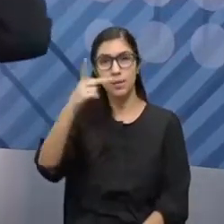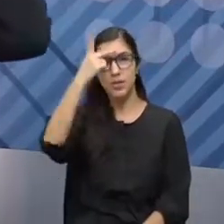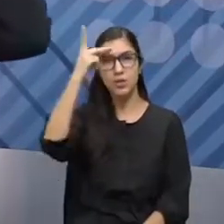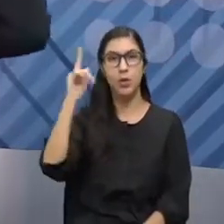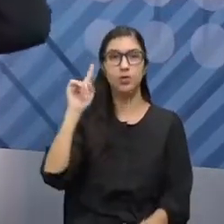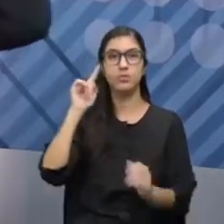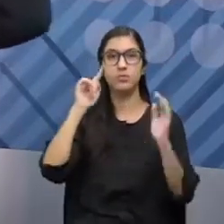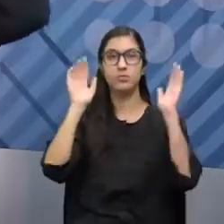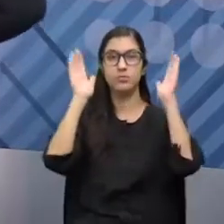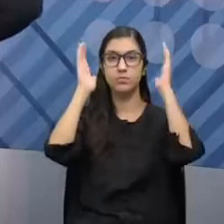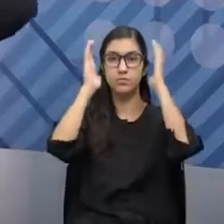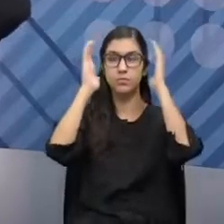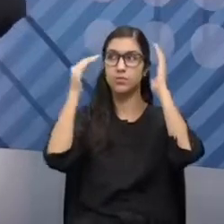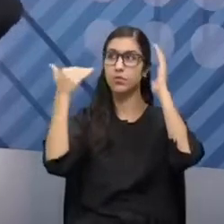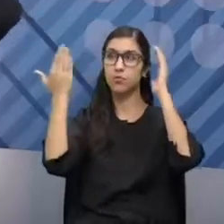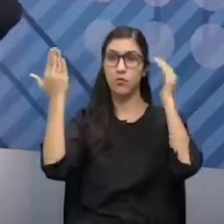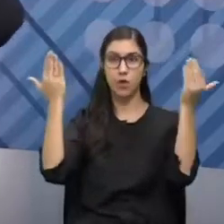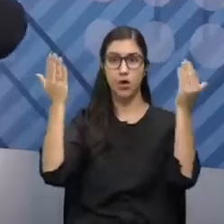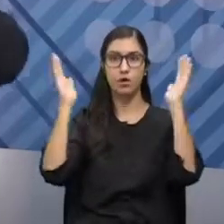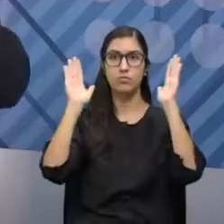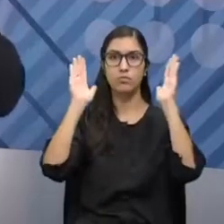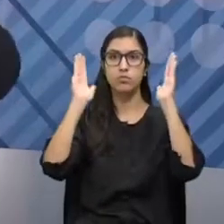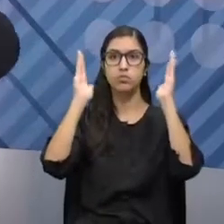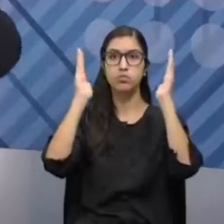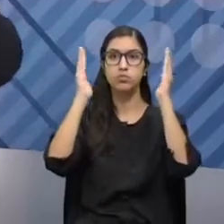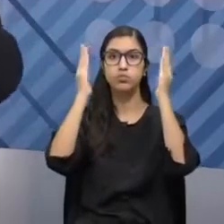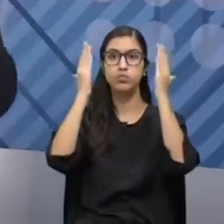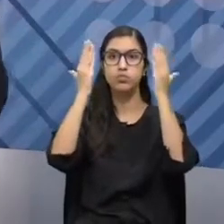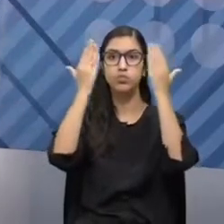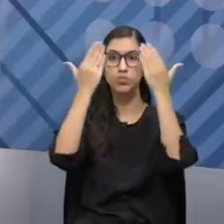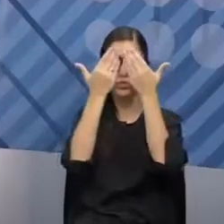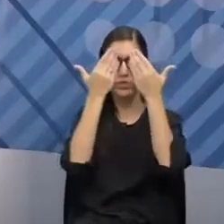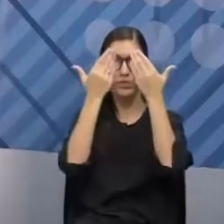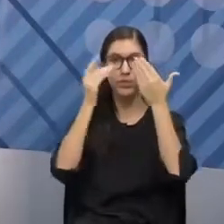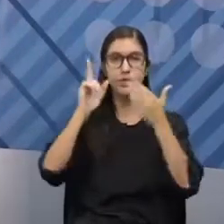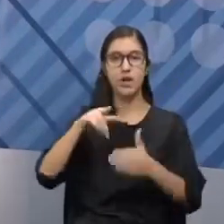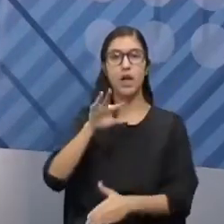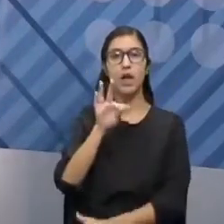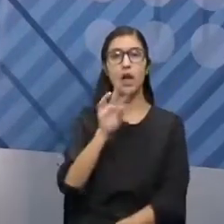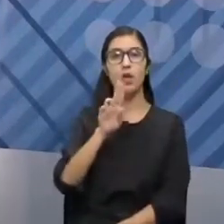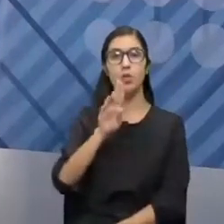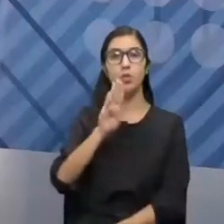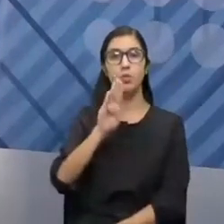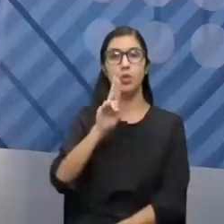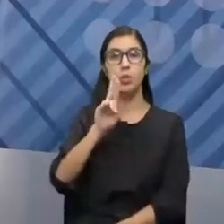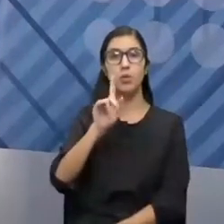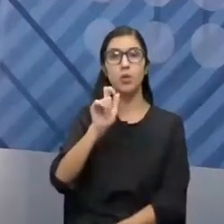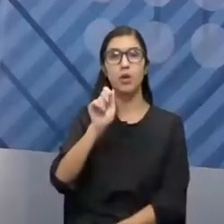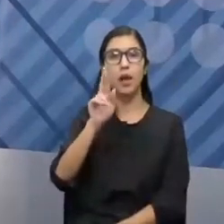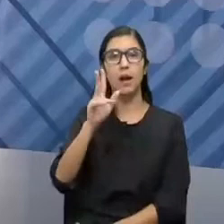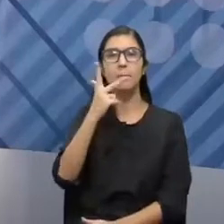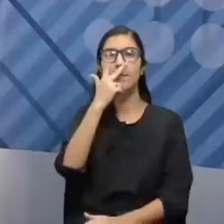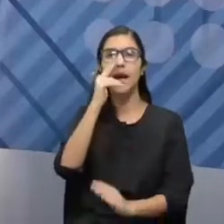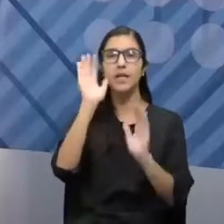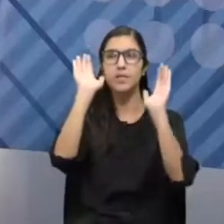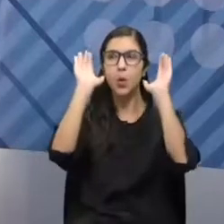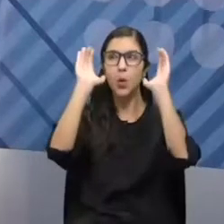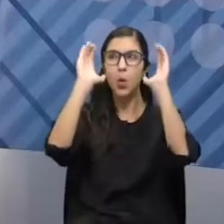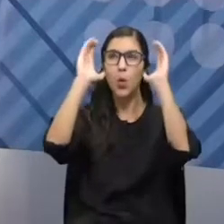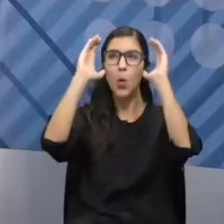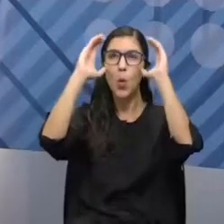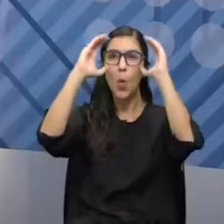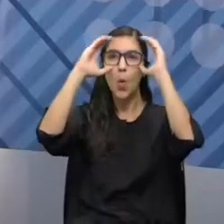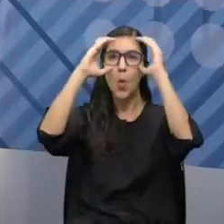da forma periférica para o central. Então, por isso que a gente chama de visão tubular, que é como se o sujeito estivesse enxergando dentro de